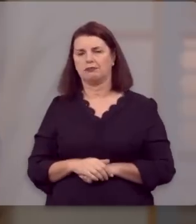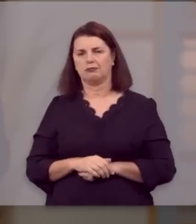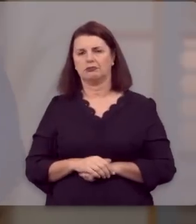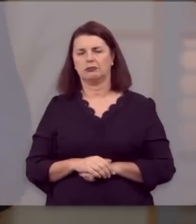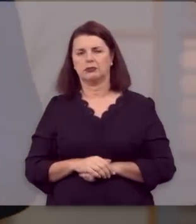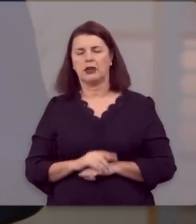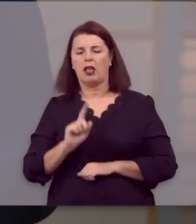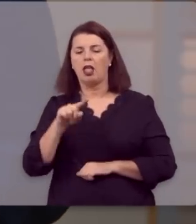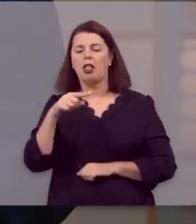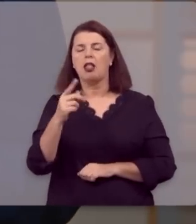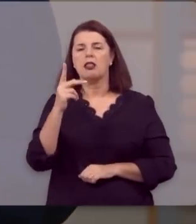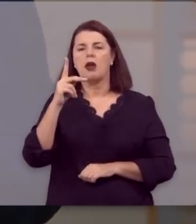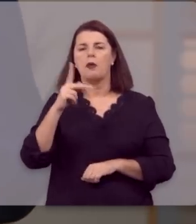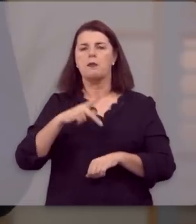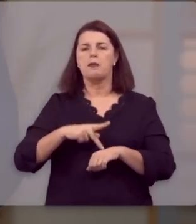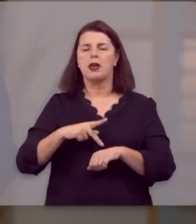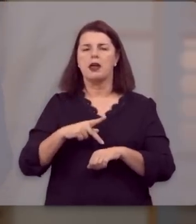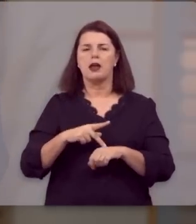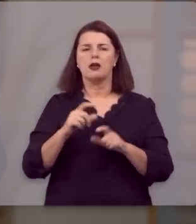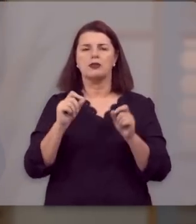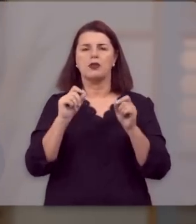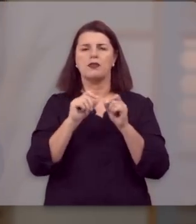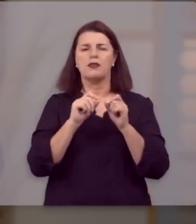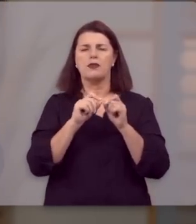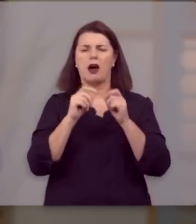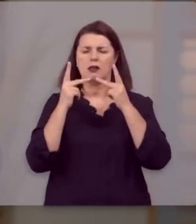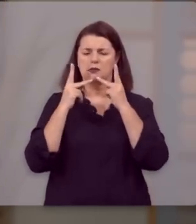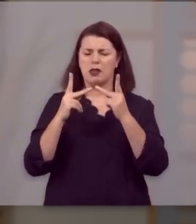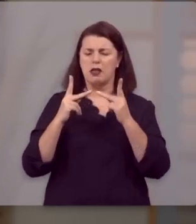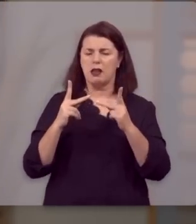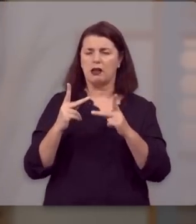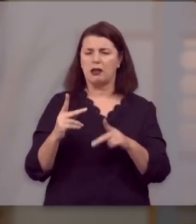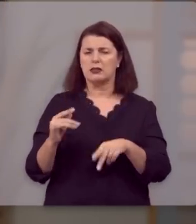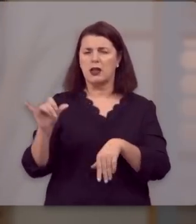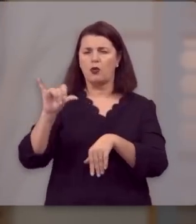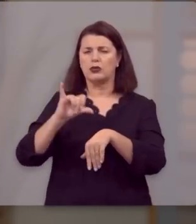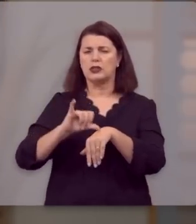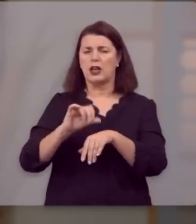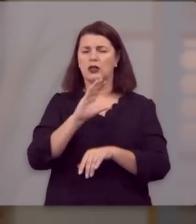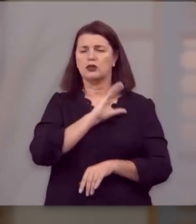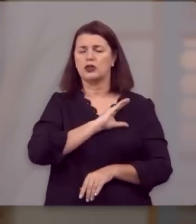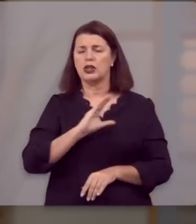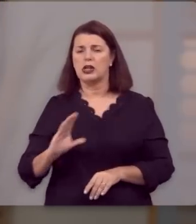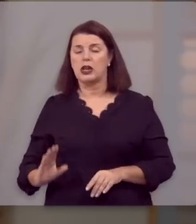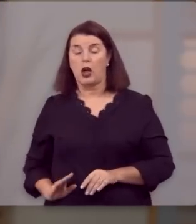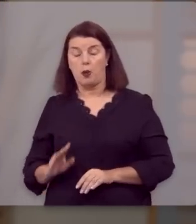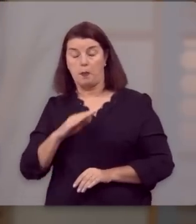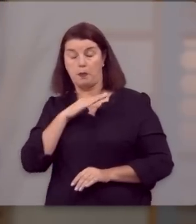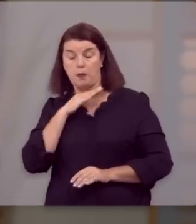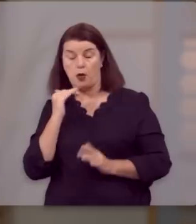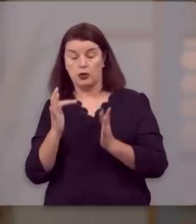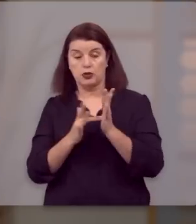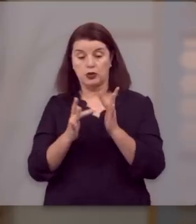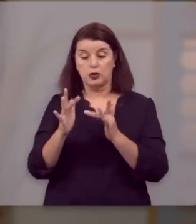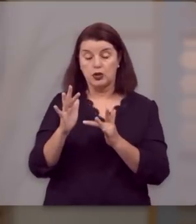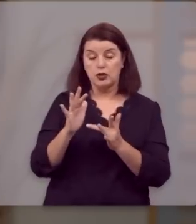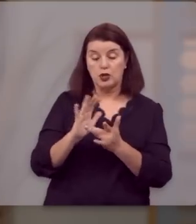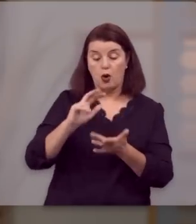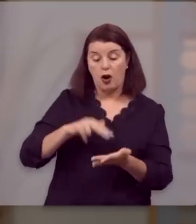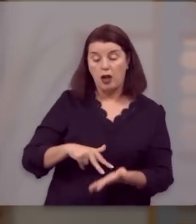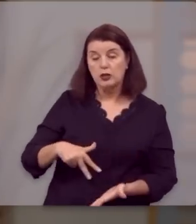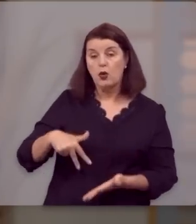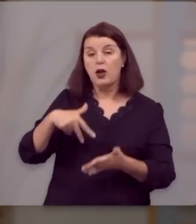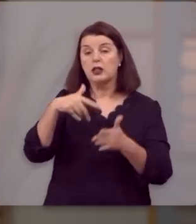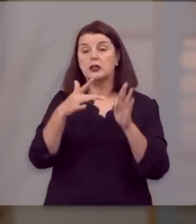E então Pedro prega um sermão cristocêntrico: a morte de Cristo, a ressurreição de Cristo,